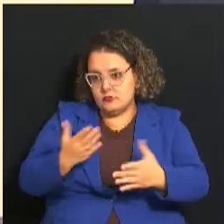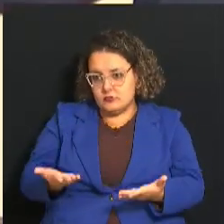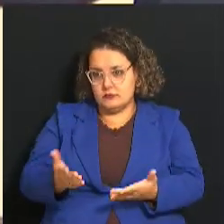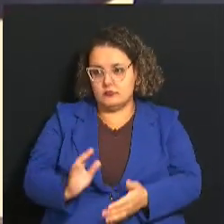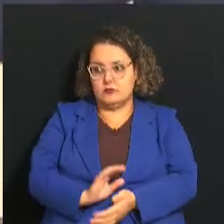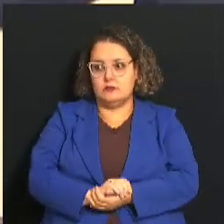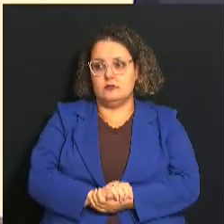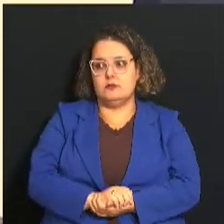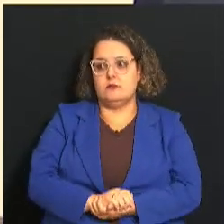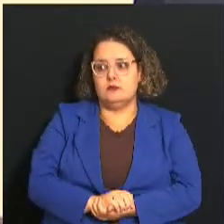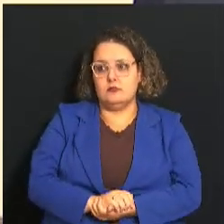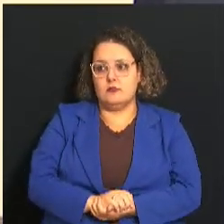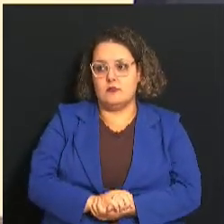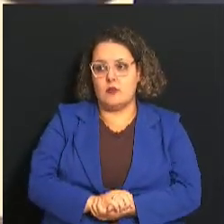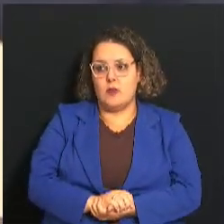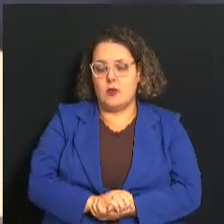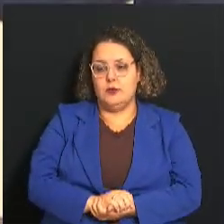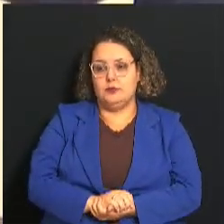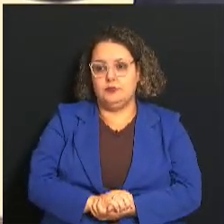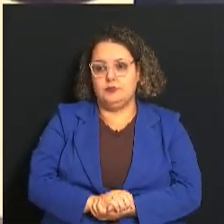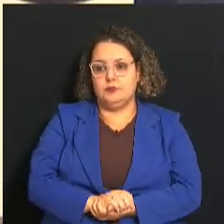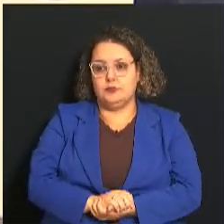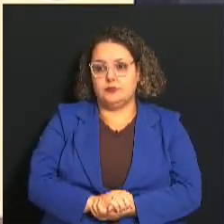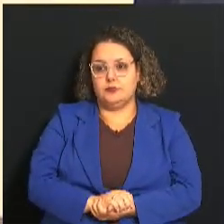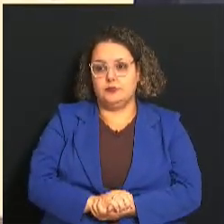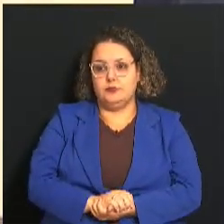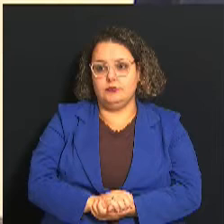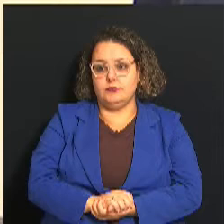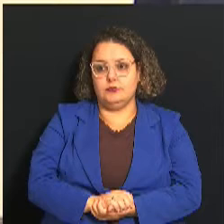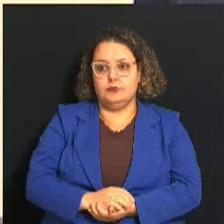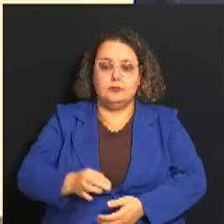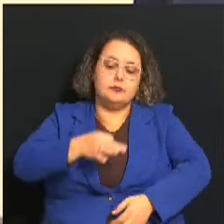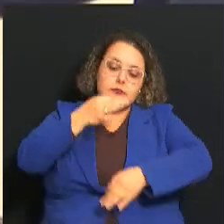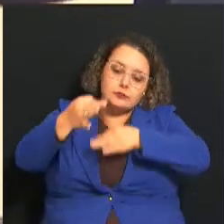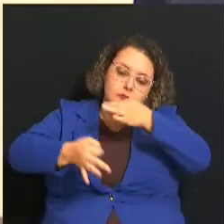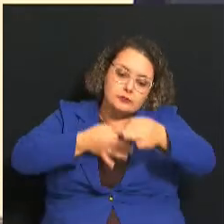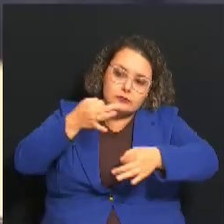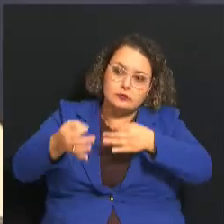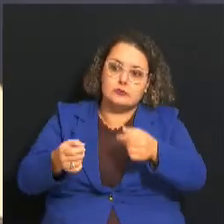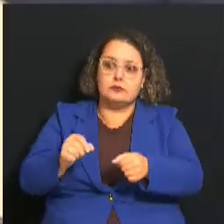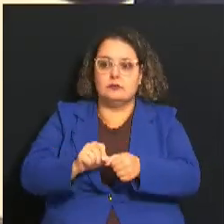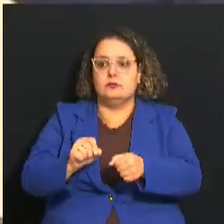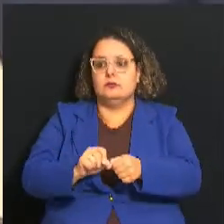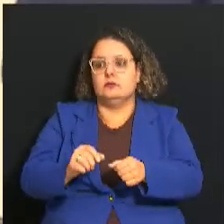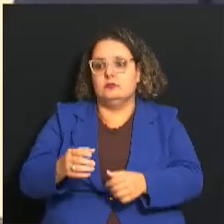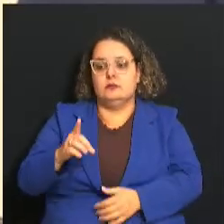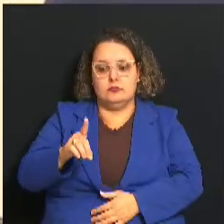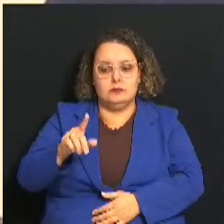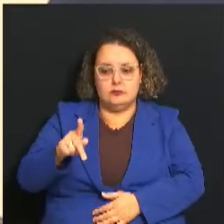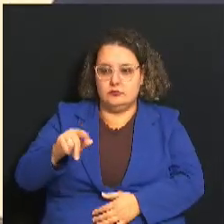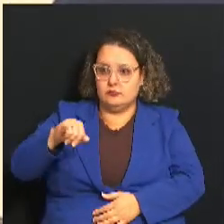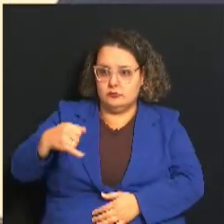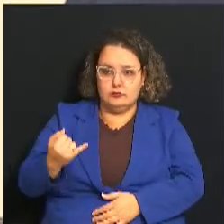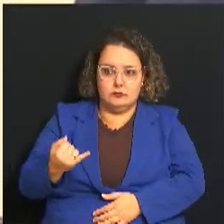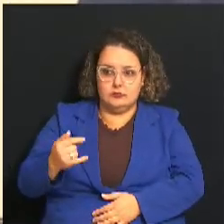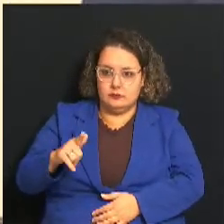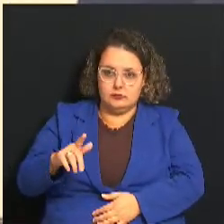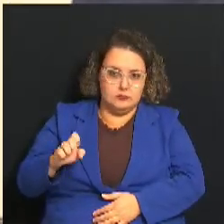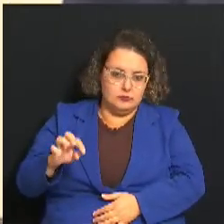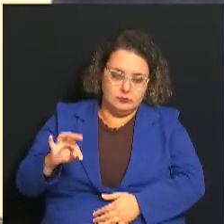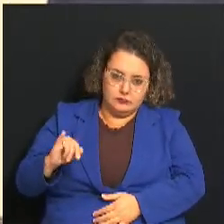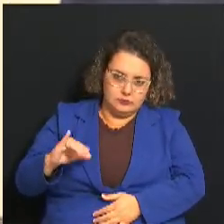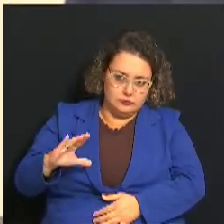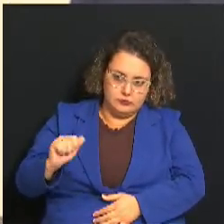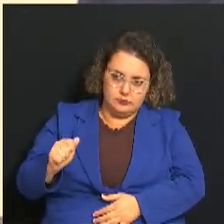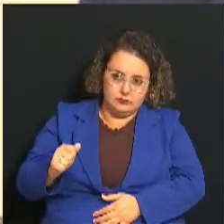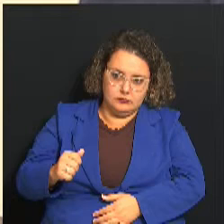né? E aí quantas críticas a gente faz, e mesmo o DPJ, Letícia, o que nós temos de demanda e não